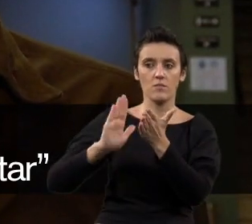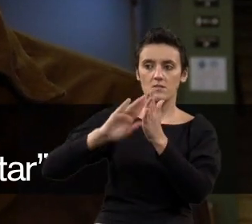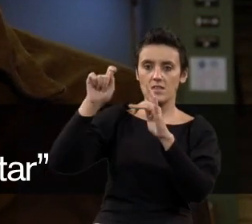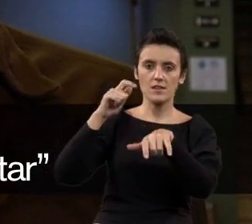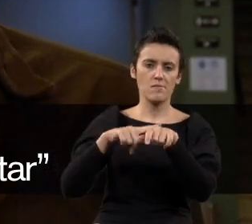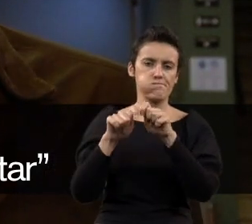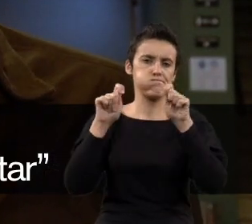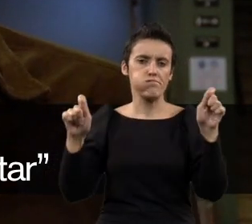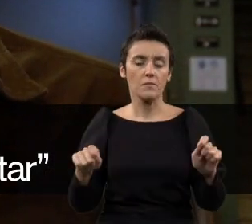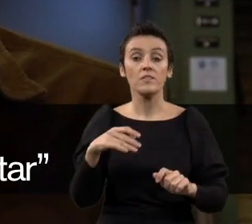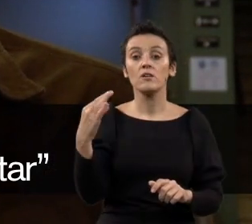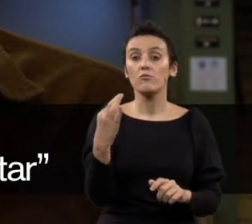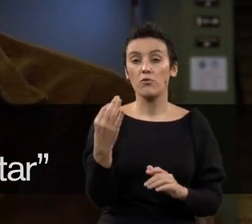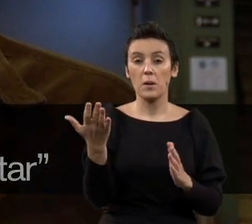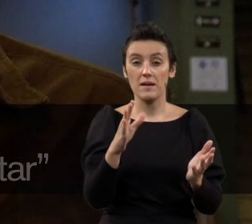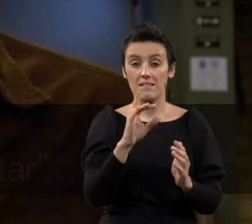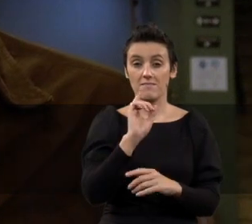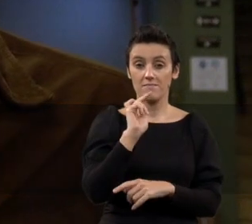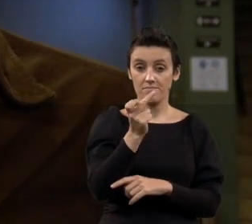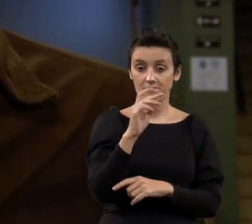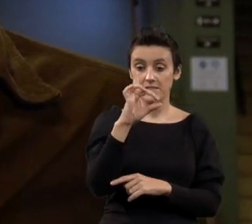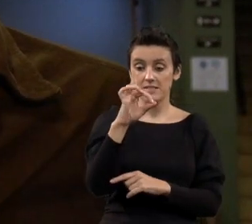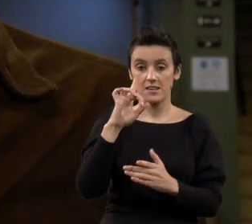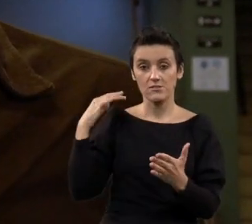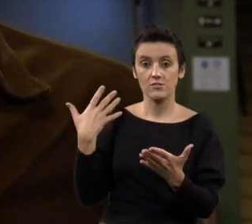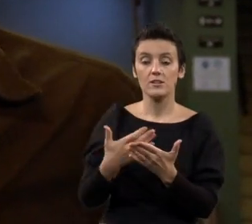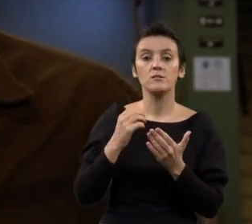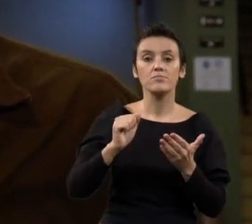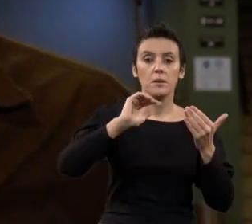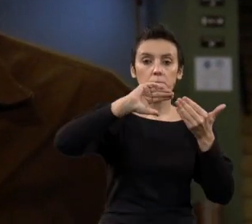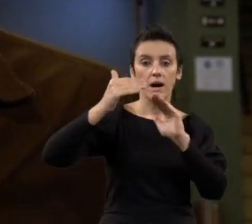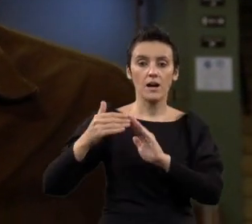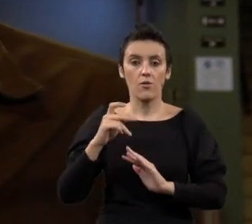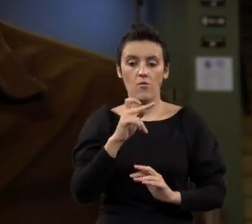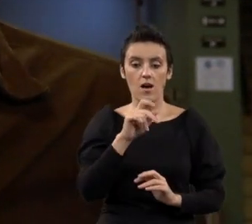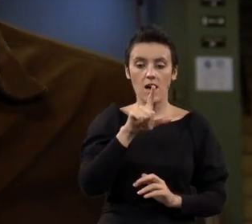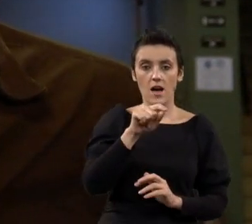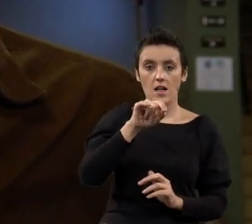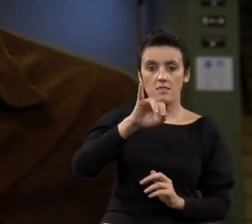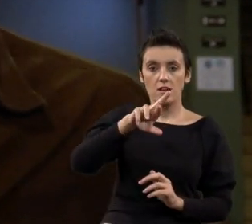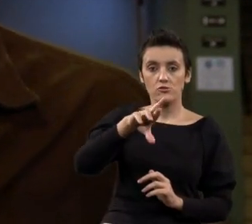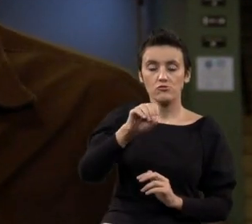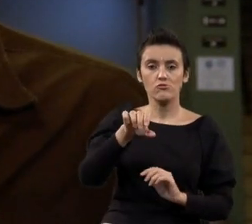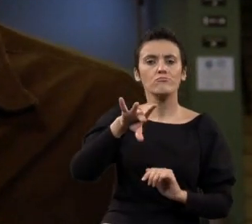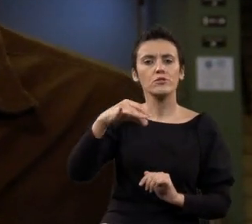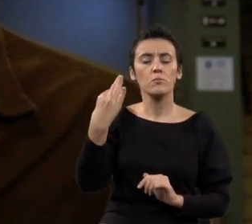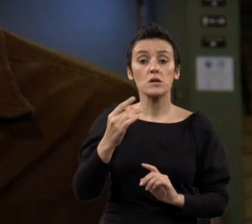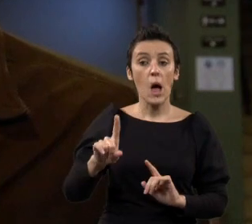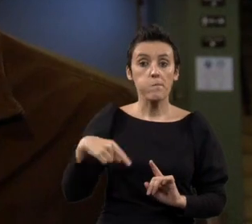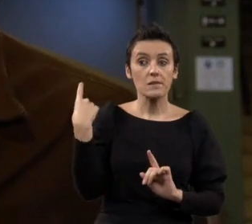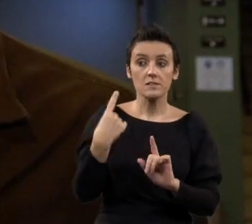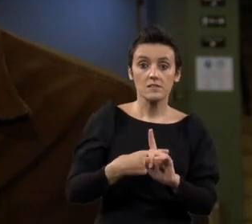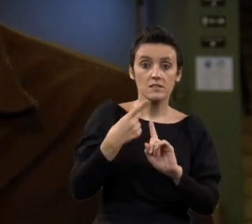Acompanhou os últimos 6 anos do bairro do Aleixo, no Porto, que era suposto ter acabado em 2013, com um anúncio